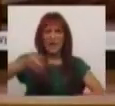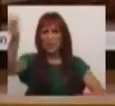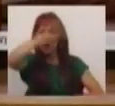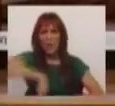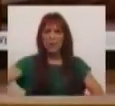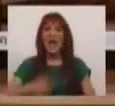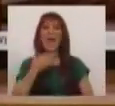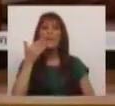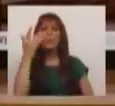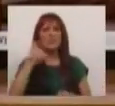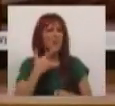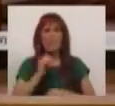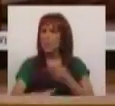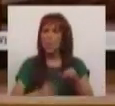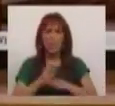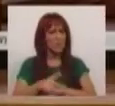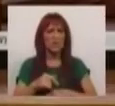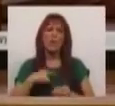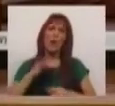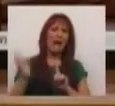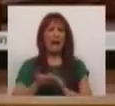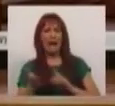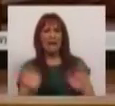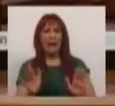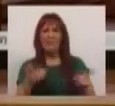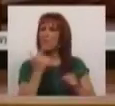isso é abuso e não pode continuar a ficar impune.